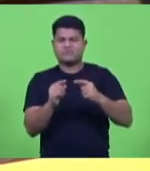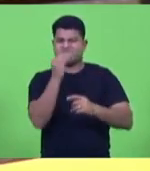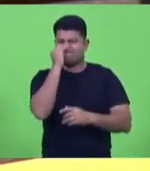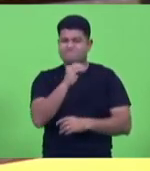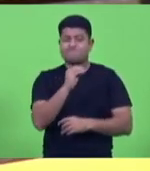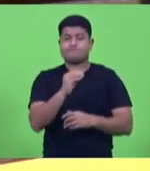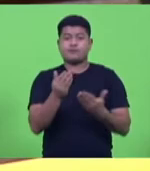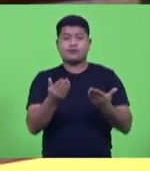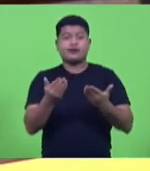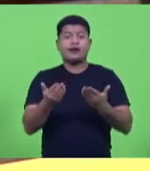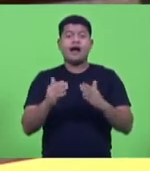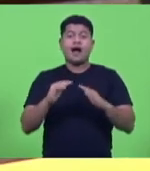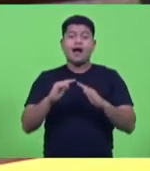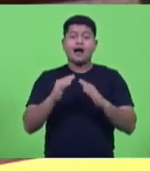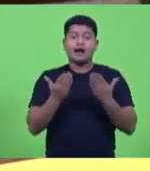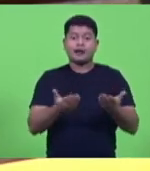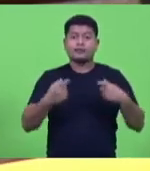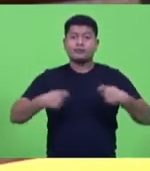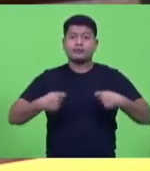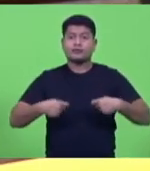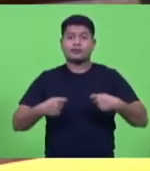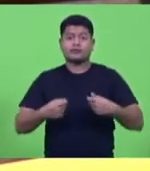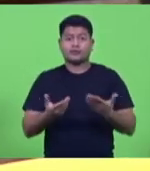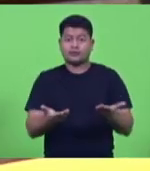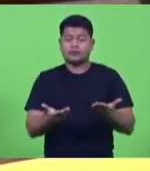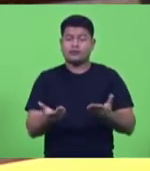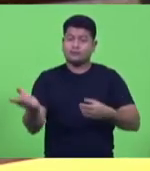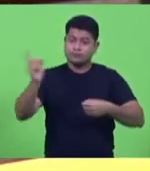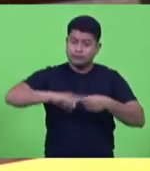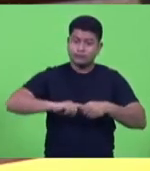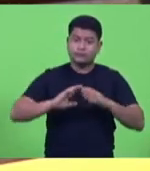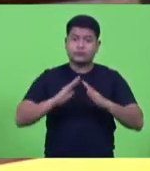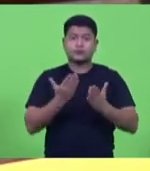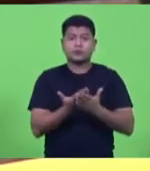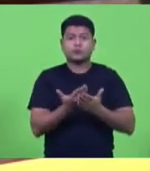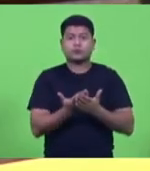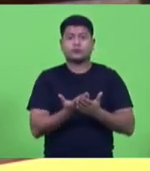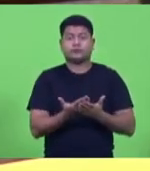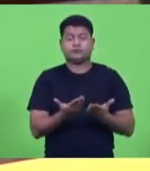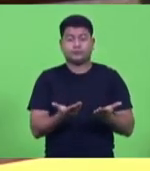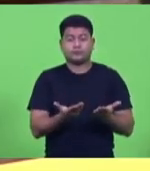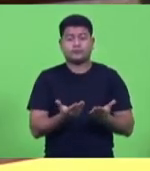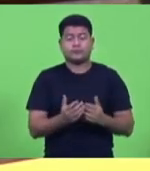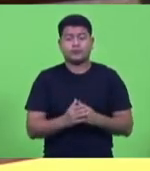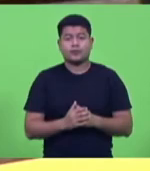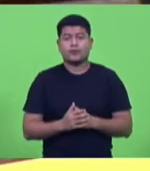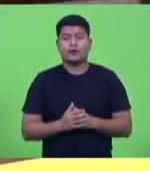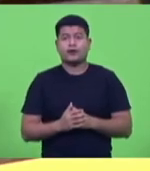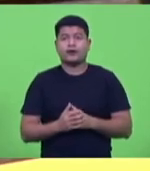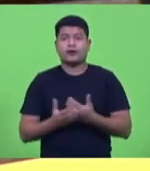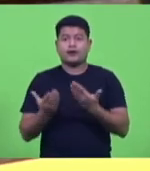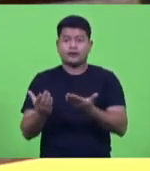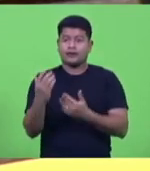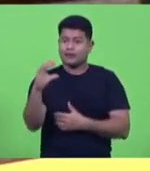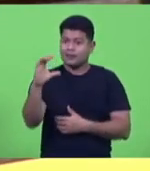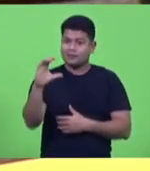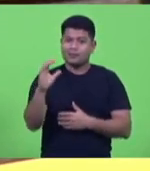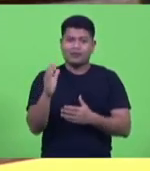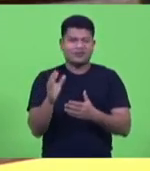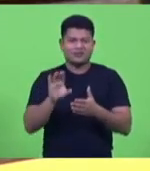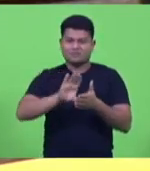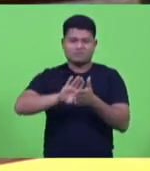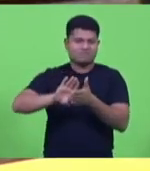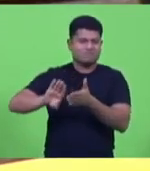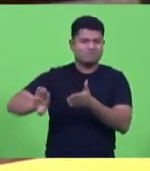aulas deveriam ser presenciais e que as escolas deveriam ter sido as últimas a serem fechadas. Essa parte da ciência, eles